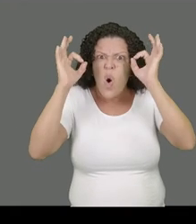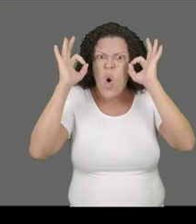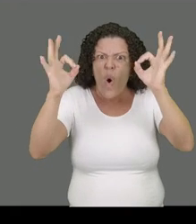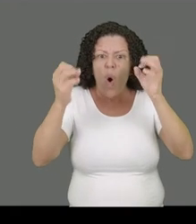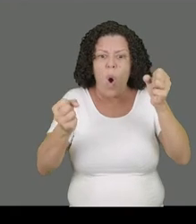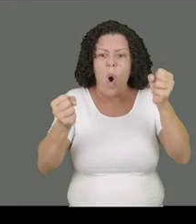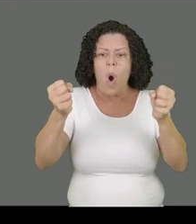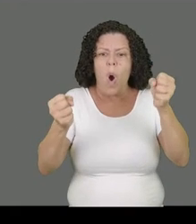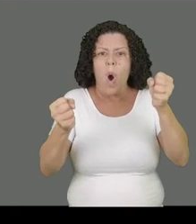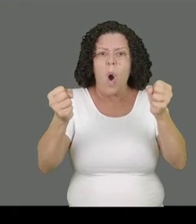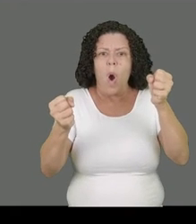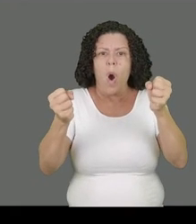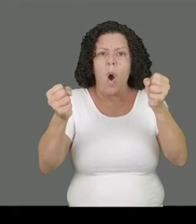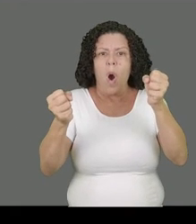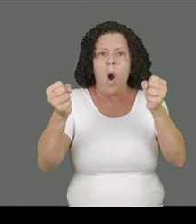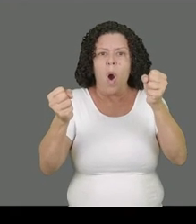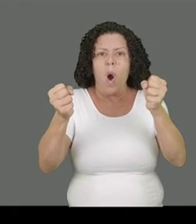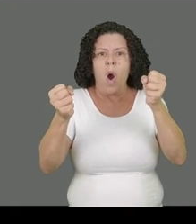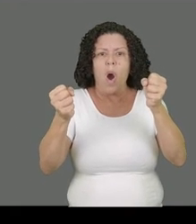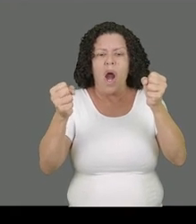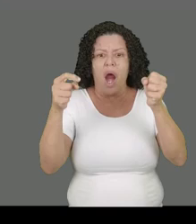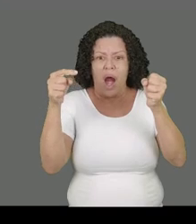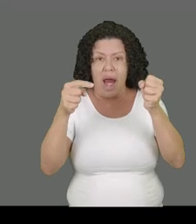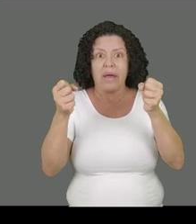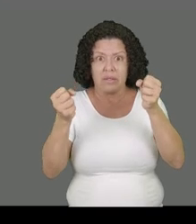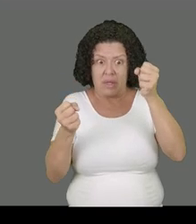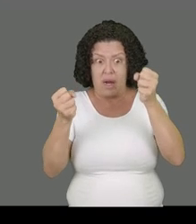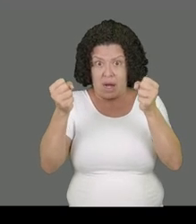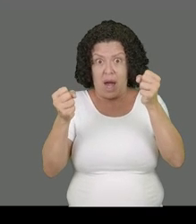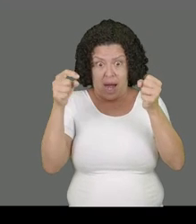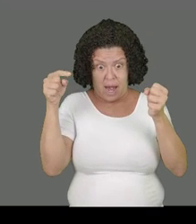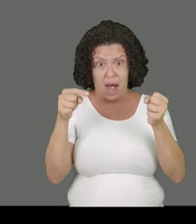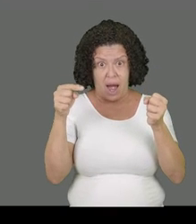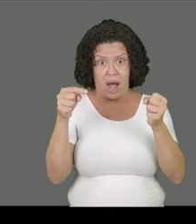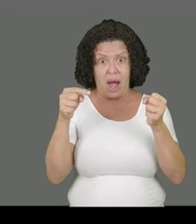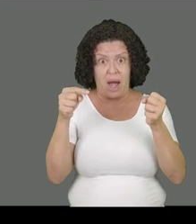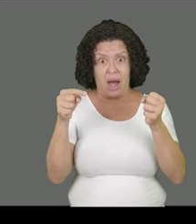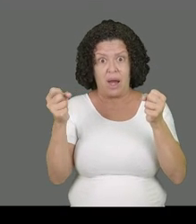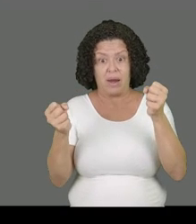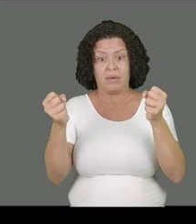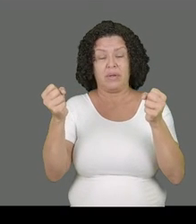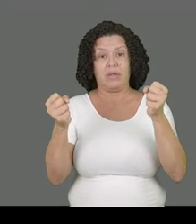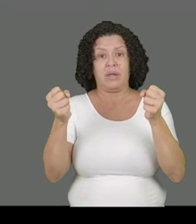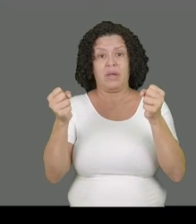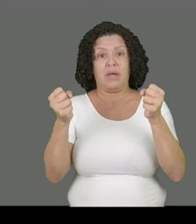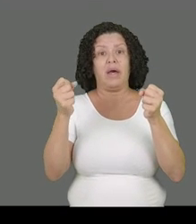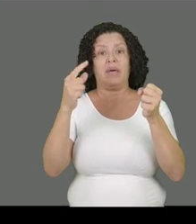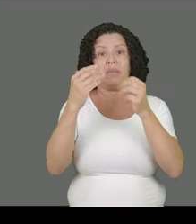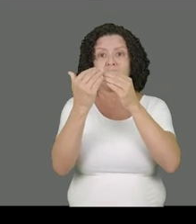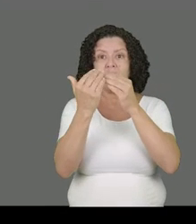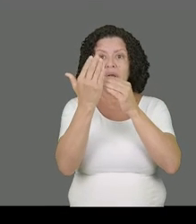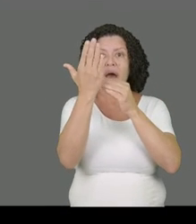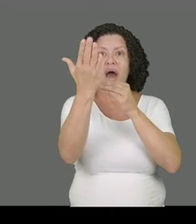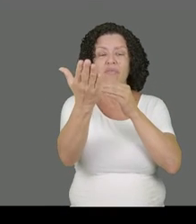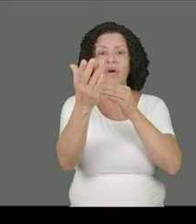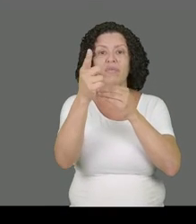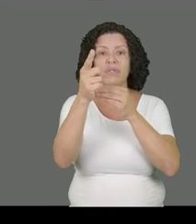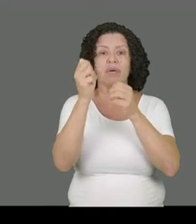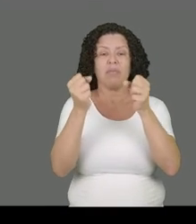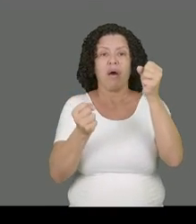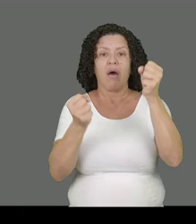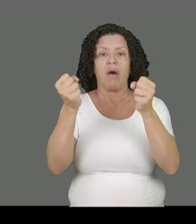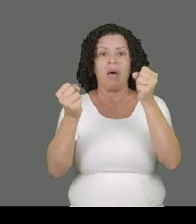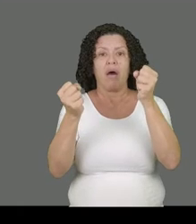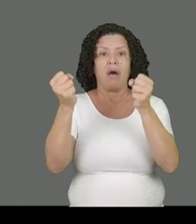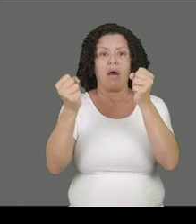tão potente na nossa mão não seria a brecha para que mais